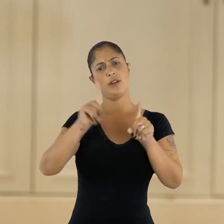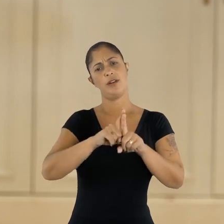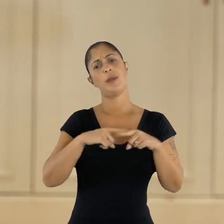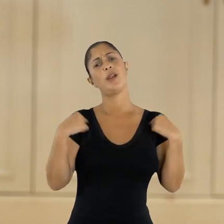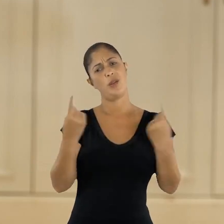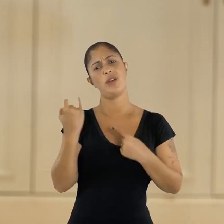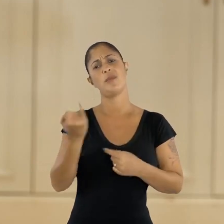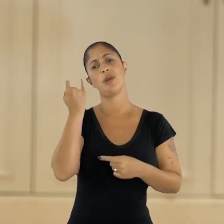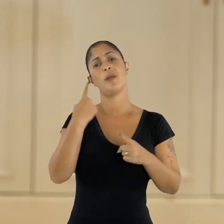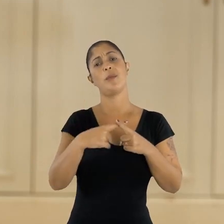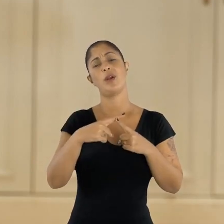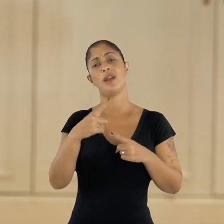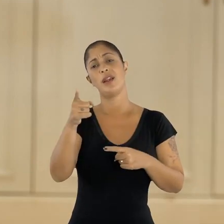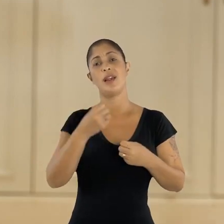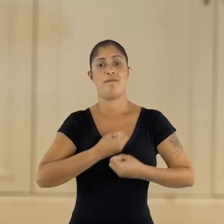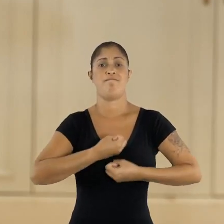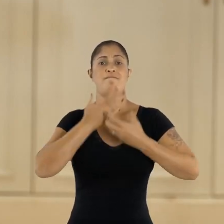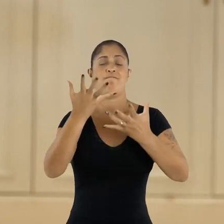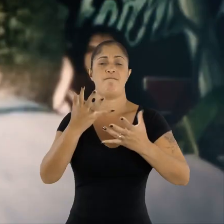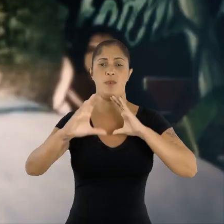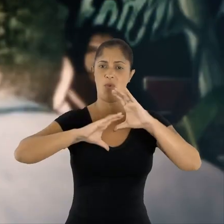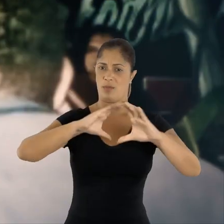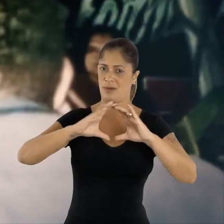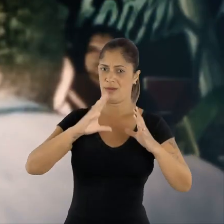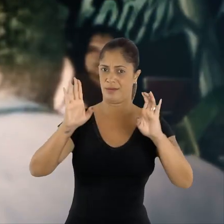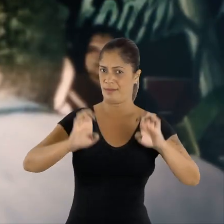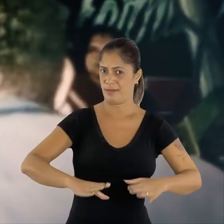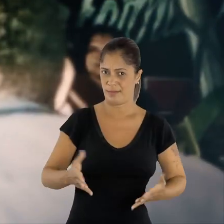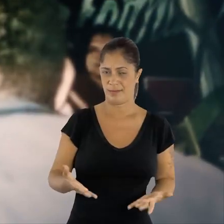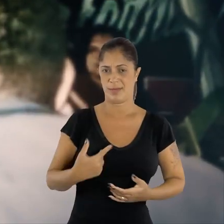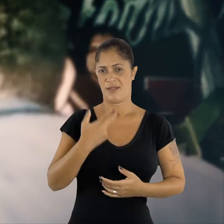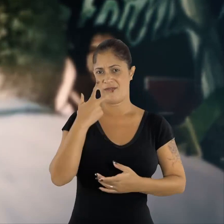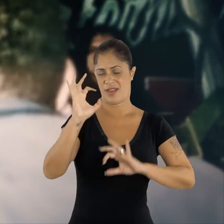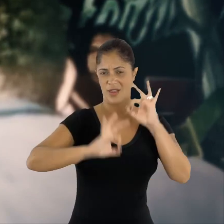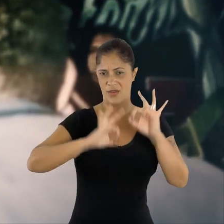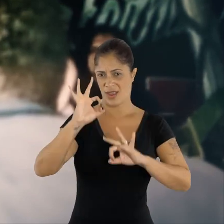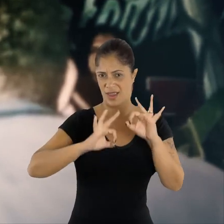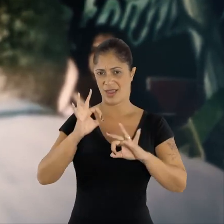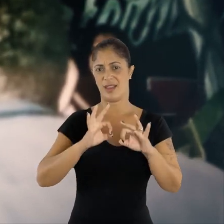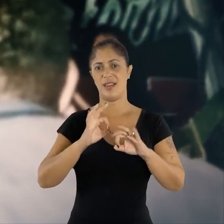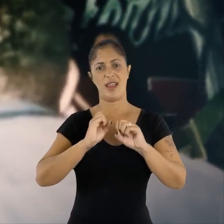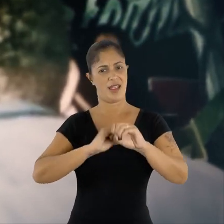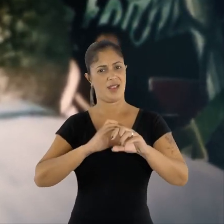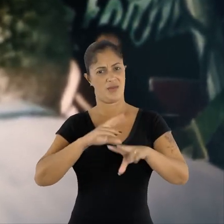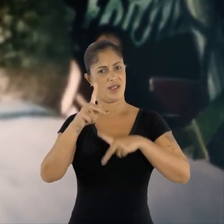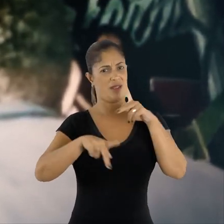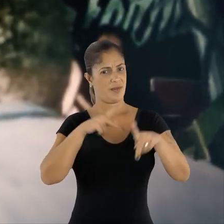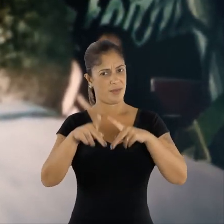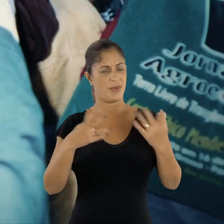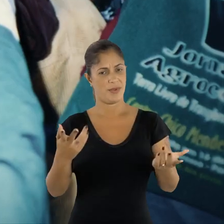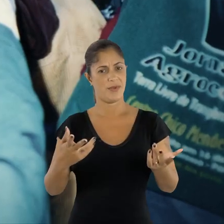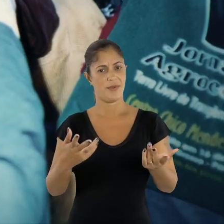muito importante para nós, né? Porque ele fala, né? Comunica. Porque quando você fala em organizar e educar o povo, a